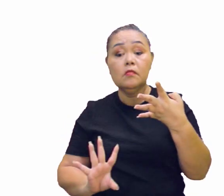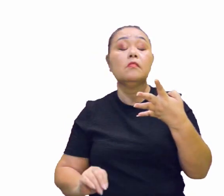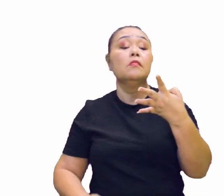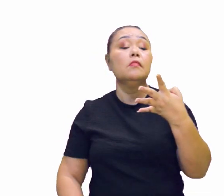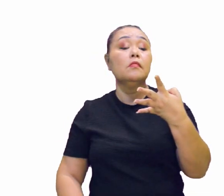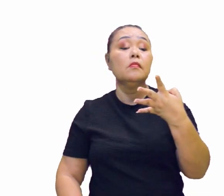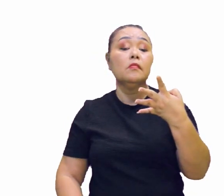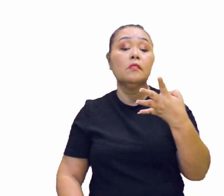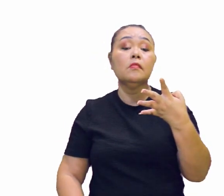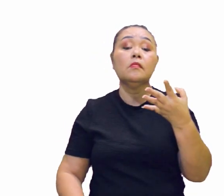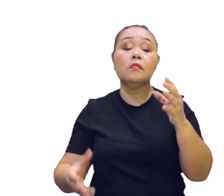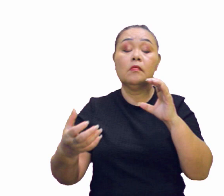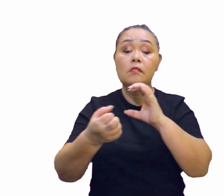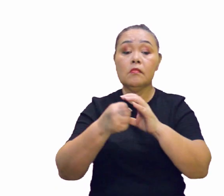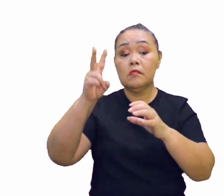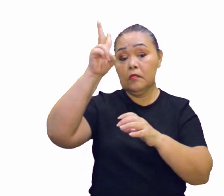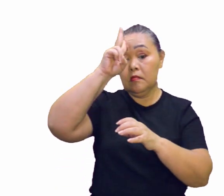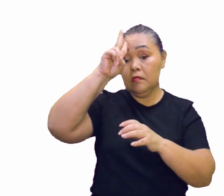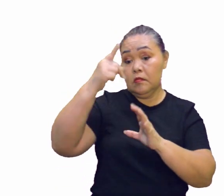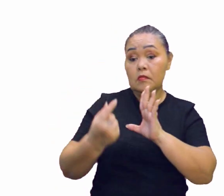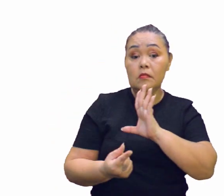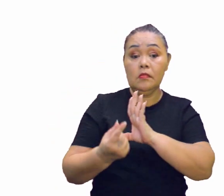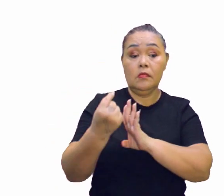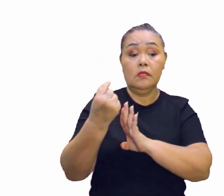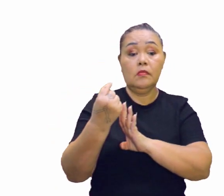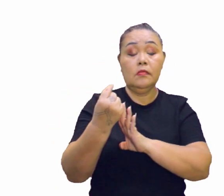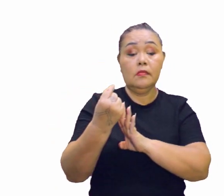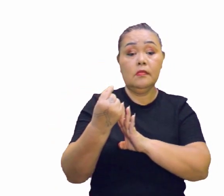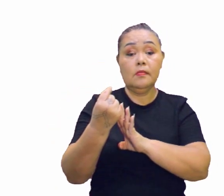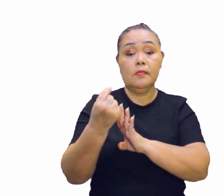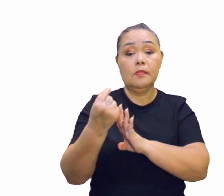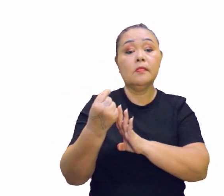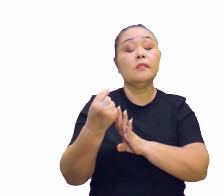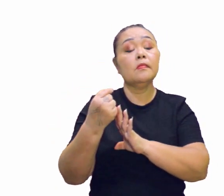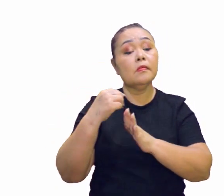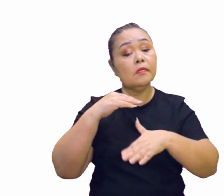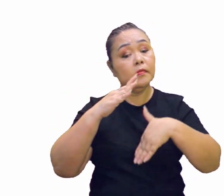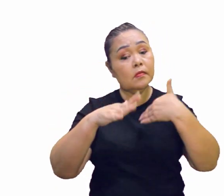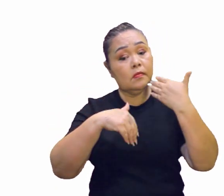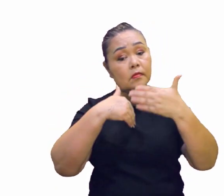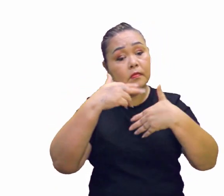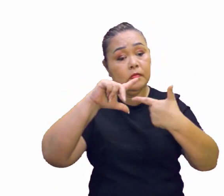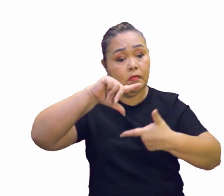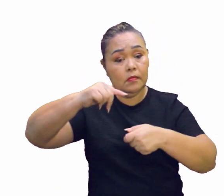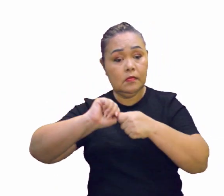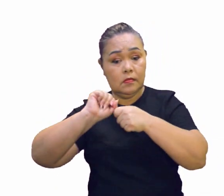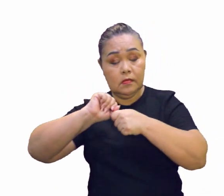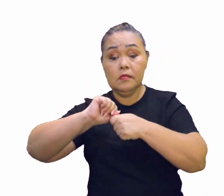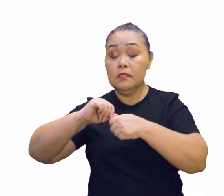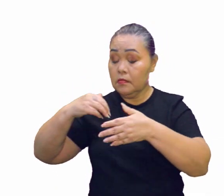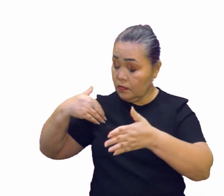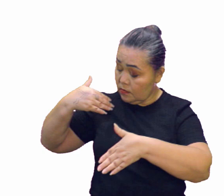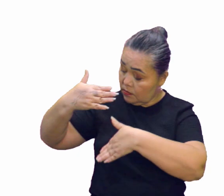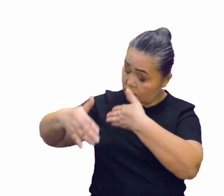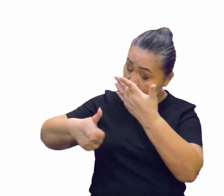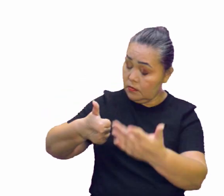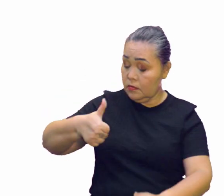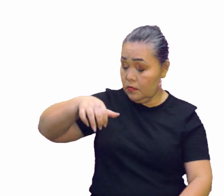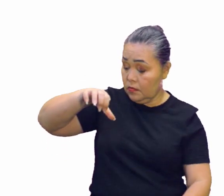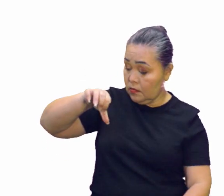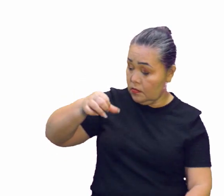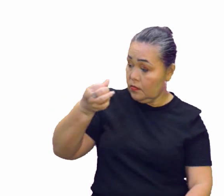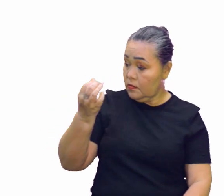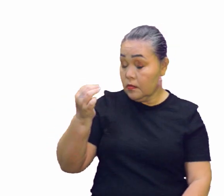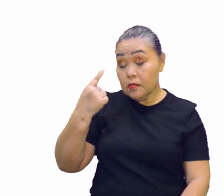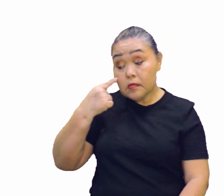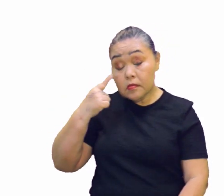complexos regionais? Contexto histórico e econômico, tá? E a modernização econômica desde 1960 foi os aspectos que